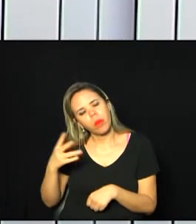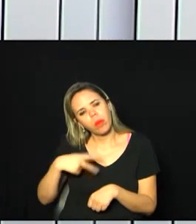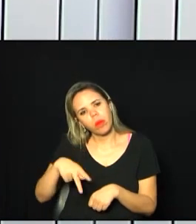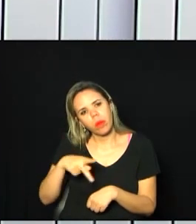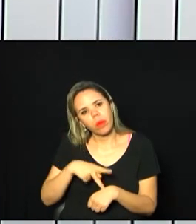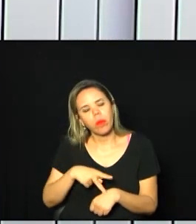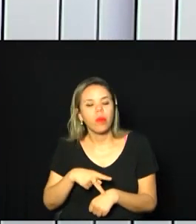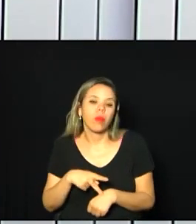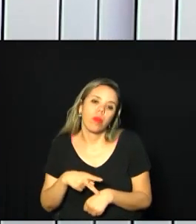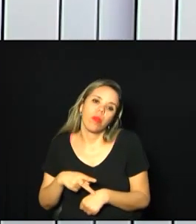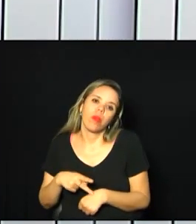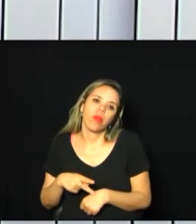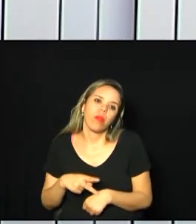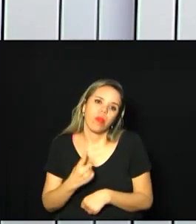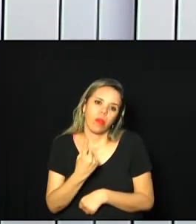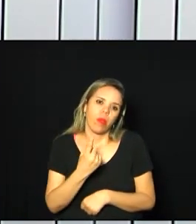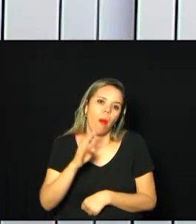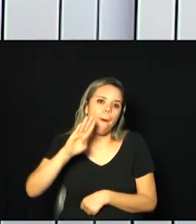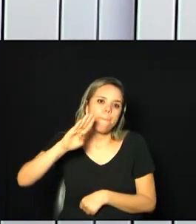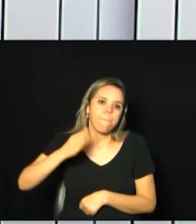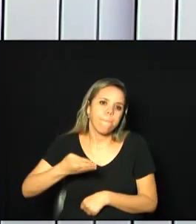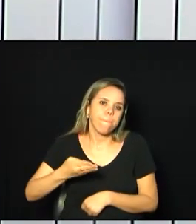países com pelo menos